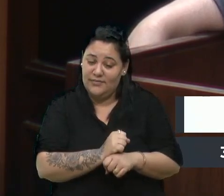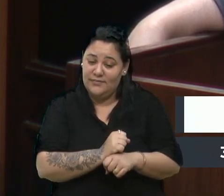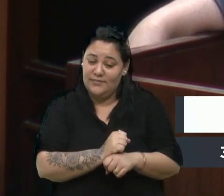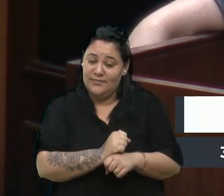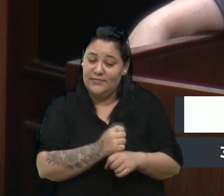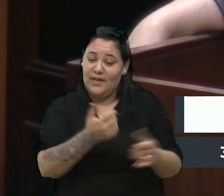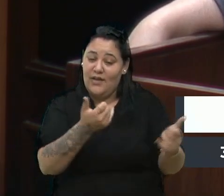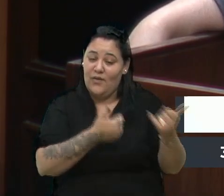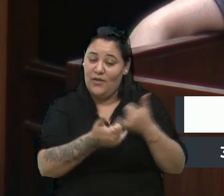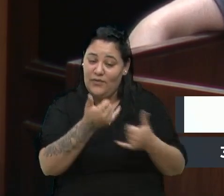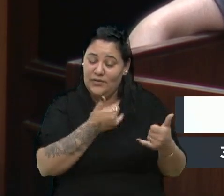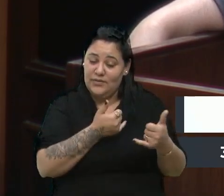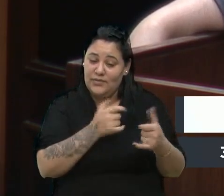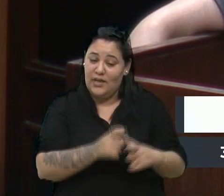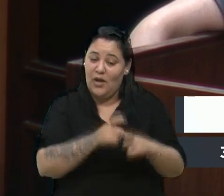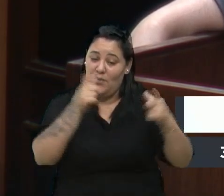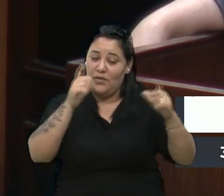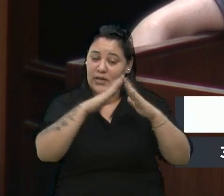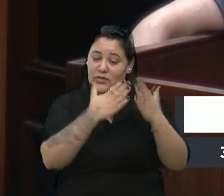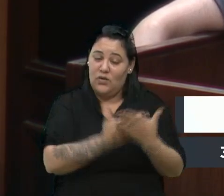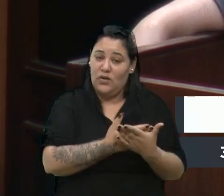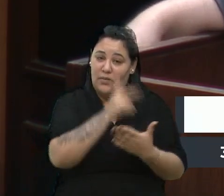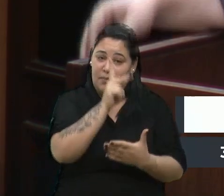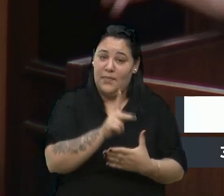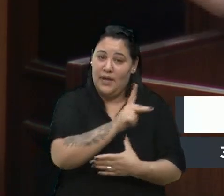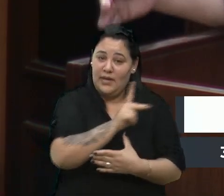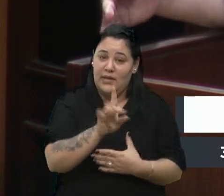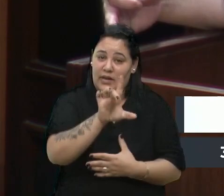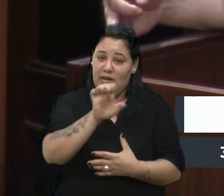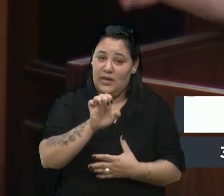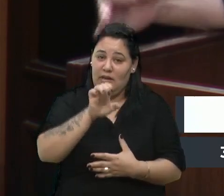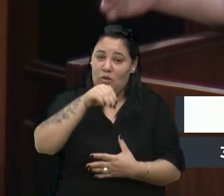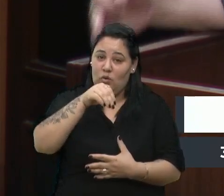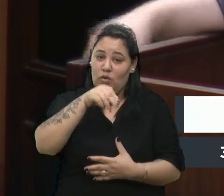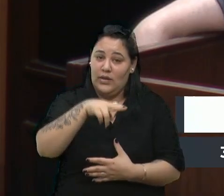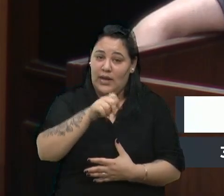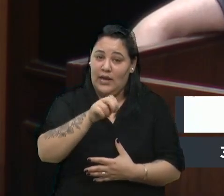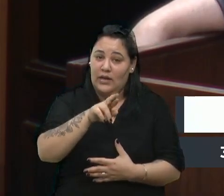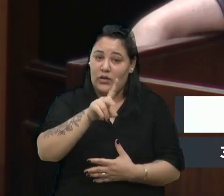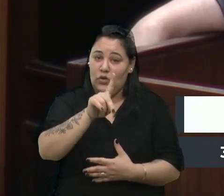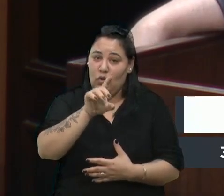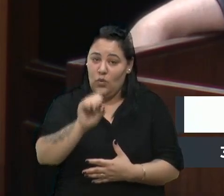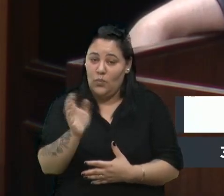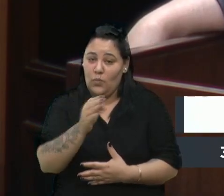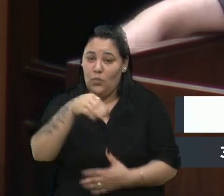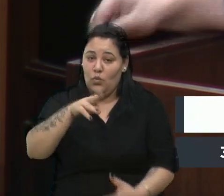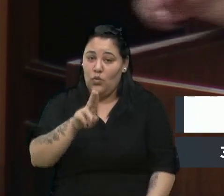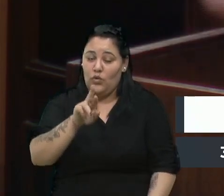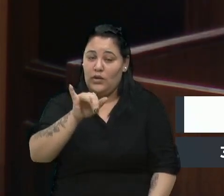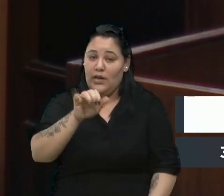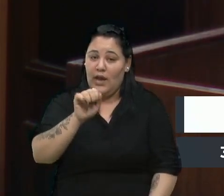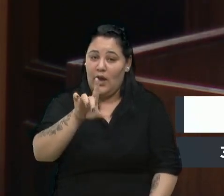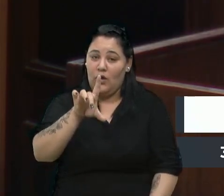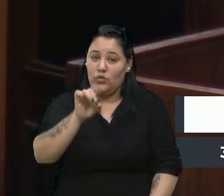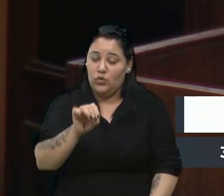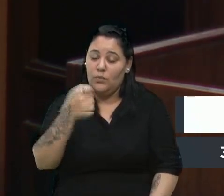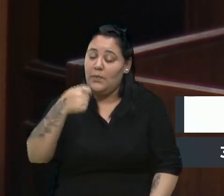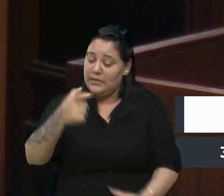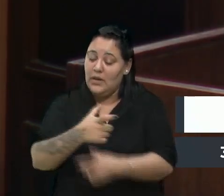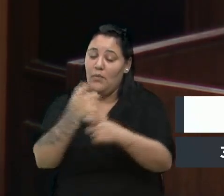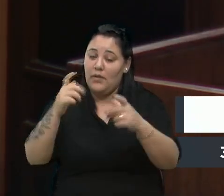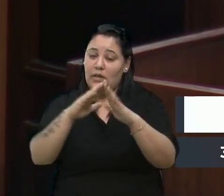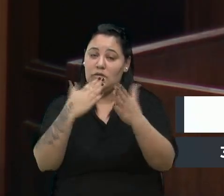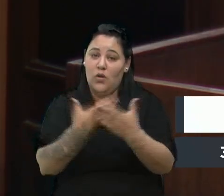da escola Padre Leonardo Murialdo, que esta escola tem condições de receber e precisa muito da ampliação.